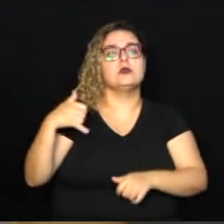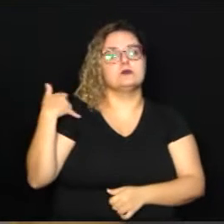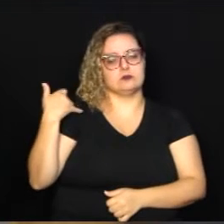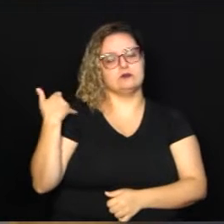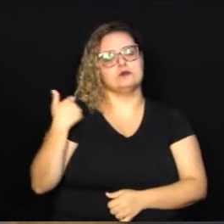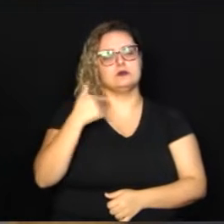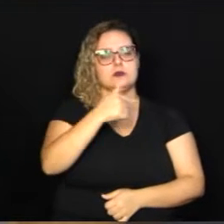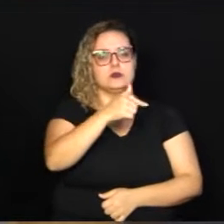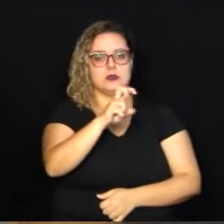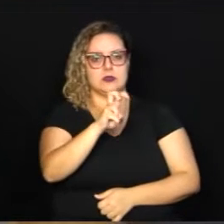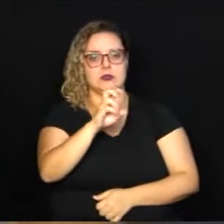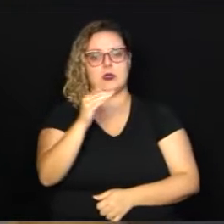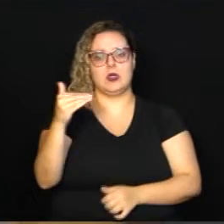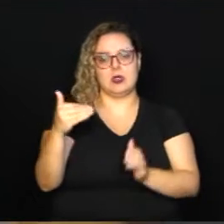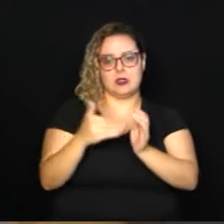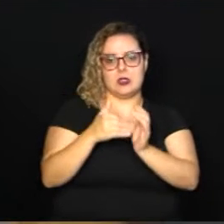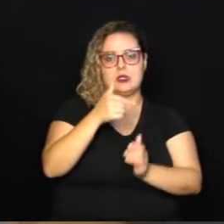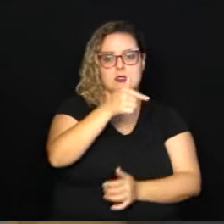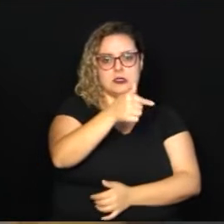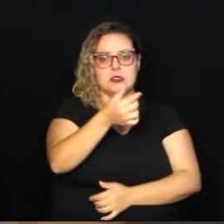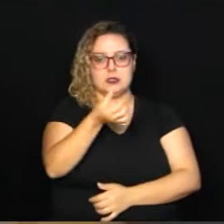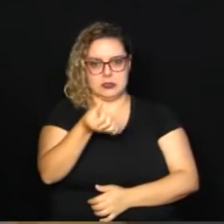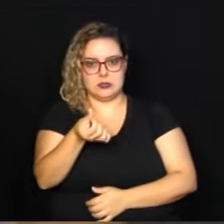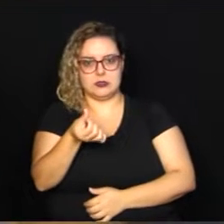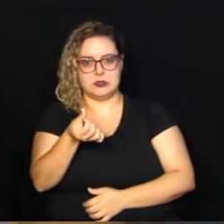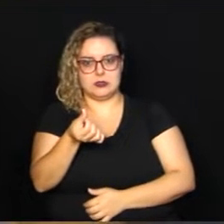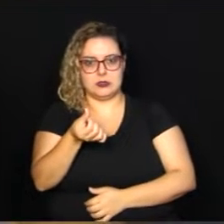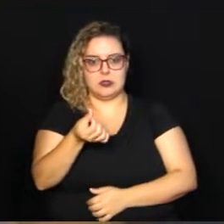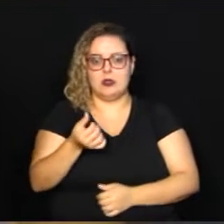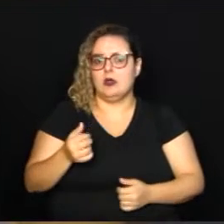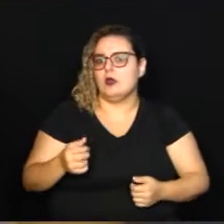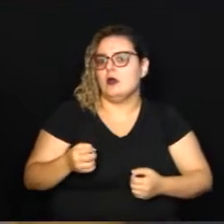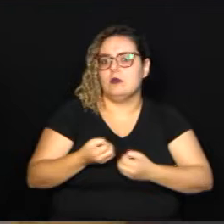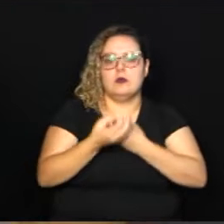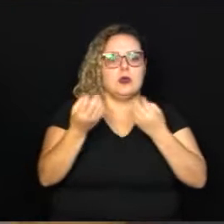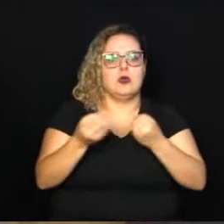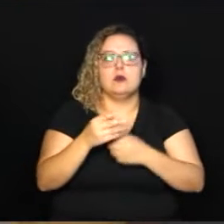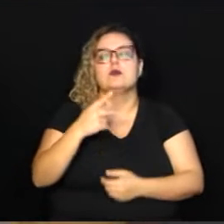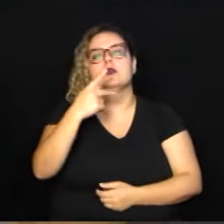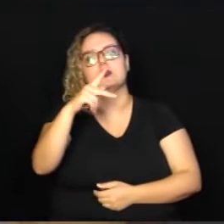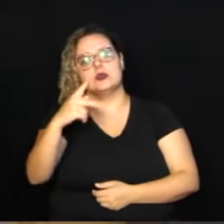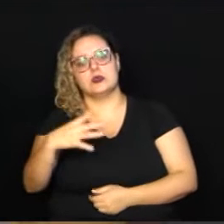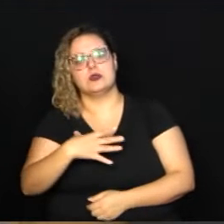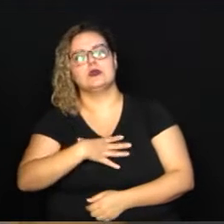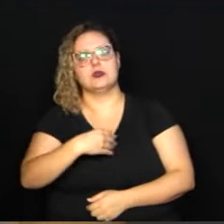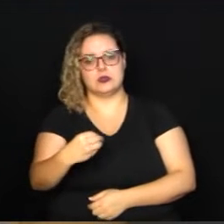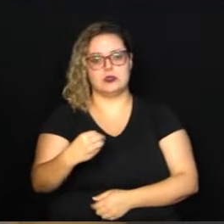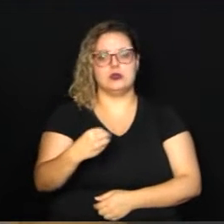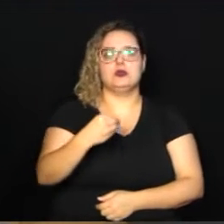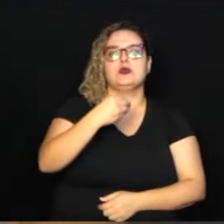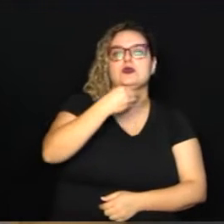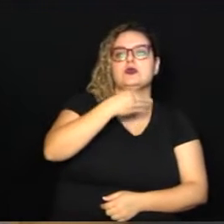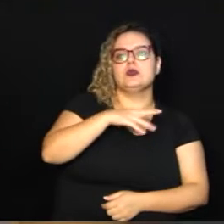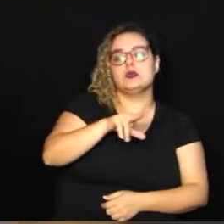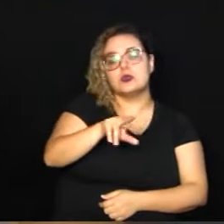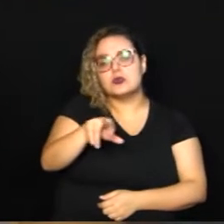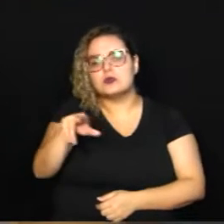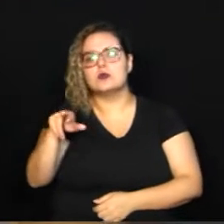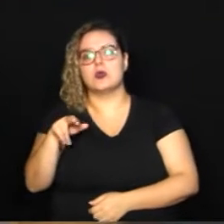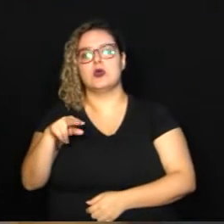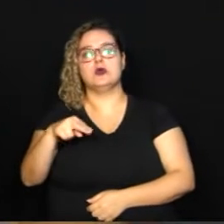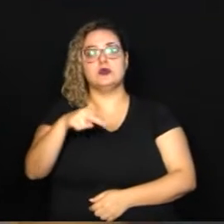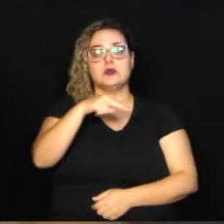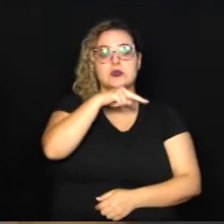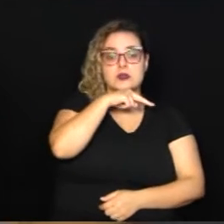de 75 e 76 anos. E é uma grande notícia também para os seus filhos, para os seus irmãos, para os seus